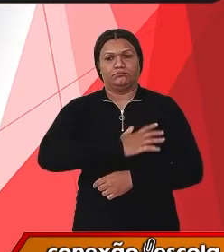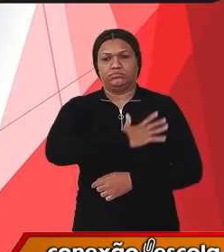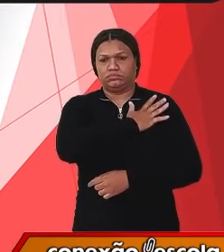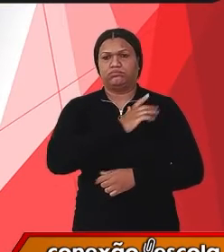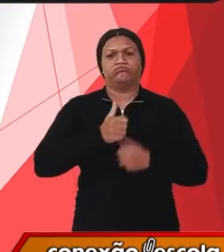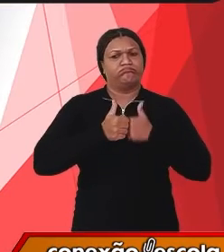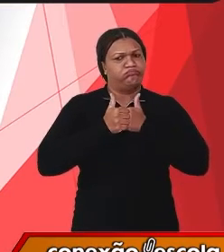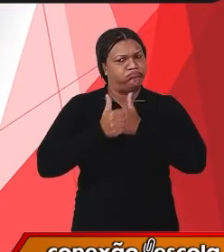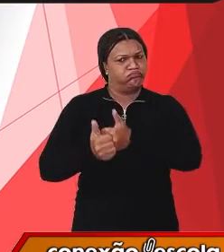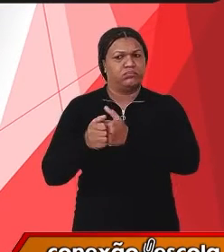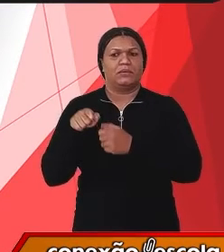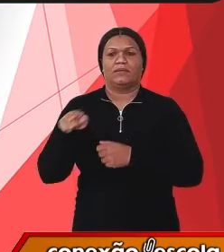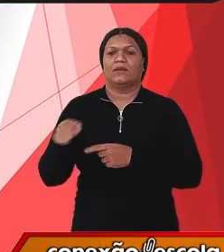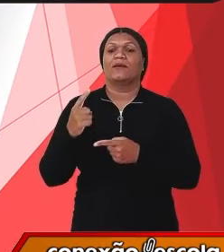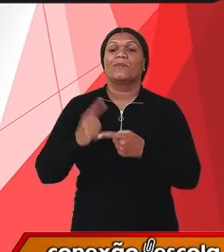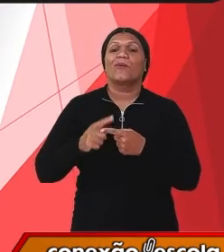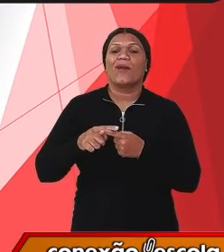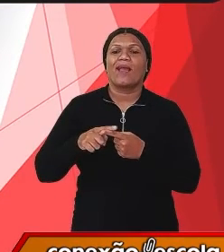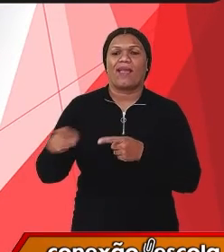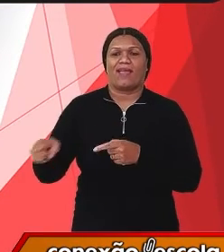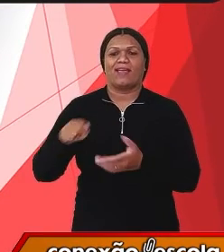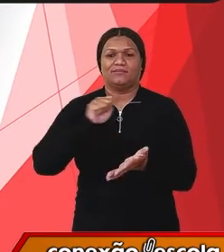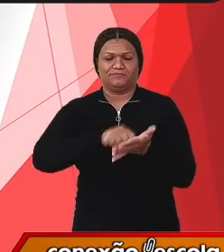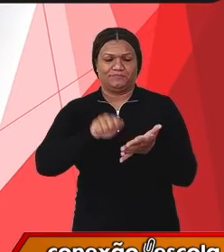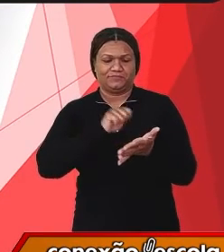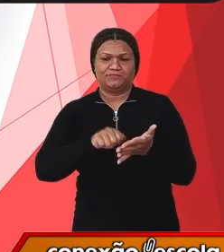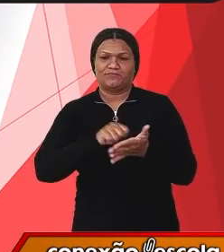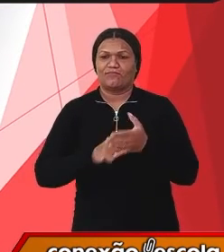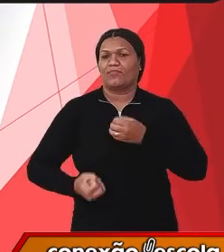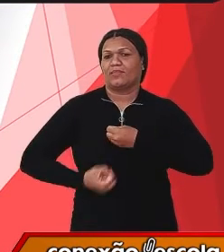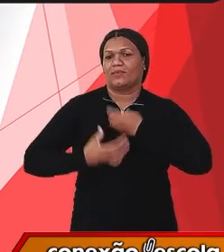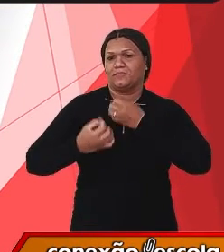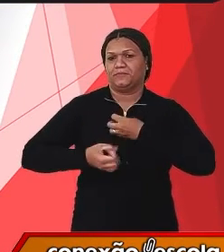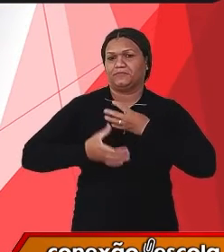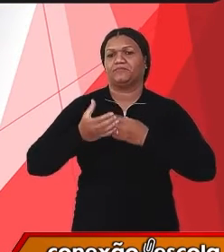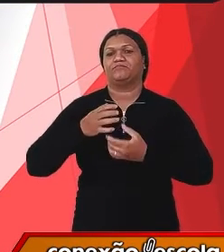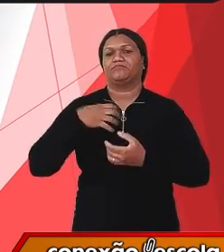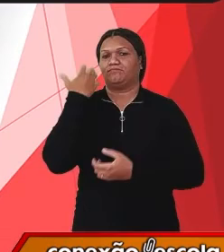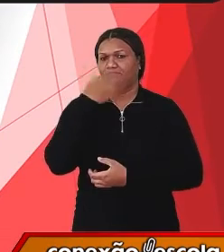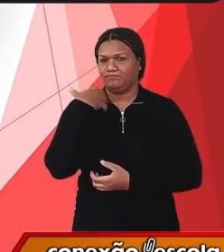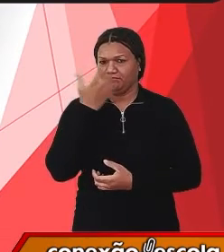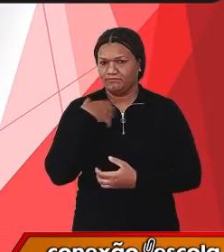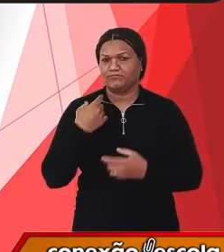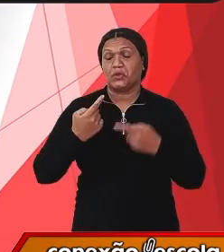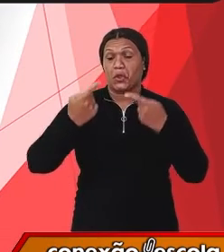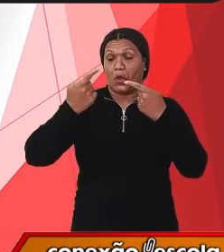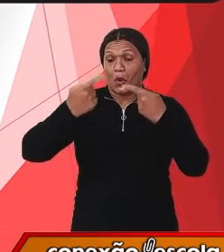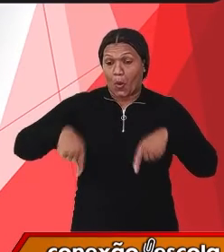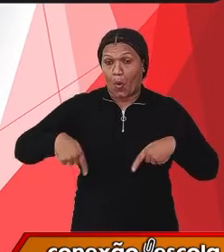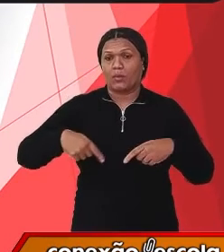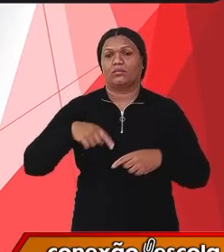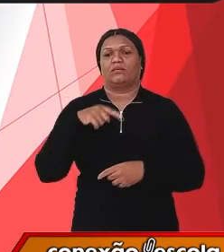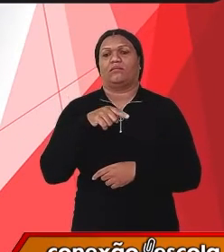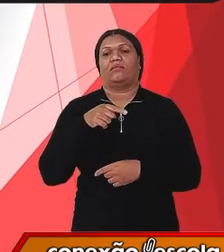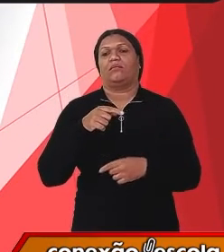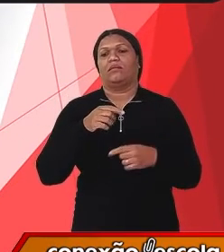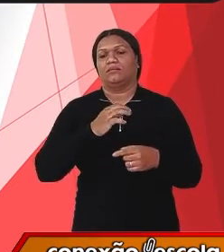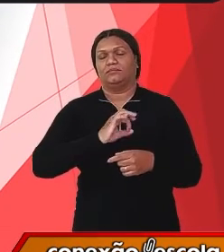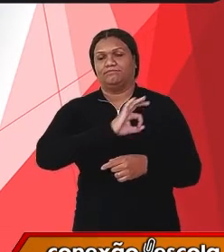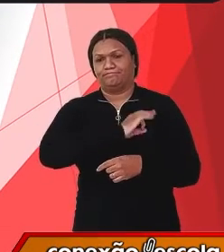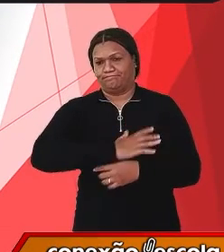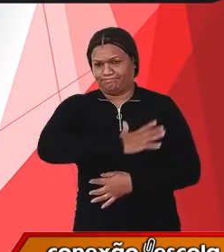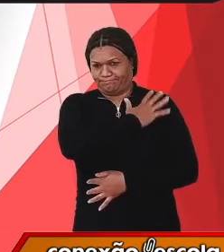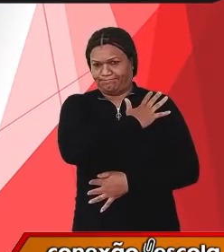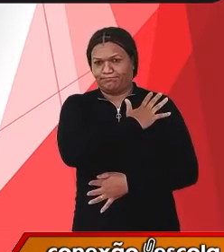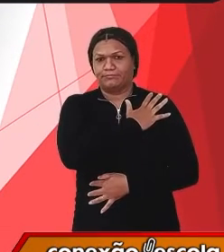que escreviam e da forma como se manifestava também contra essa ditadura militar. Enquanto